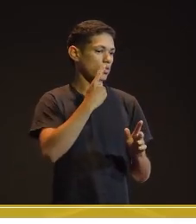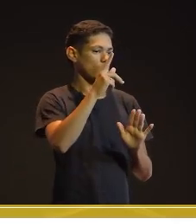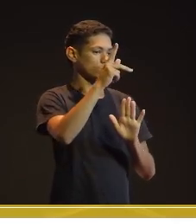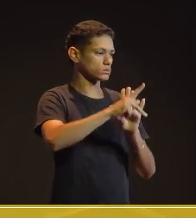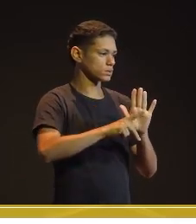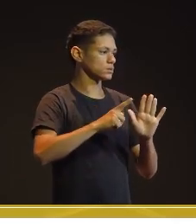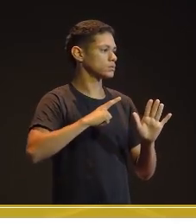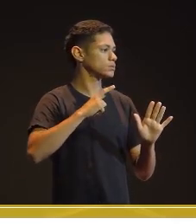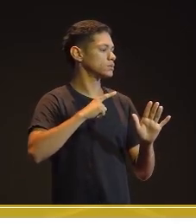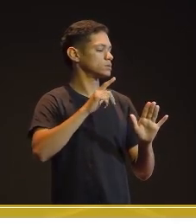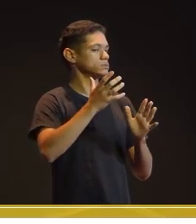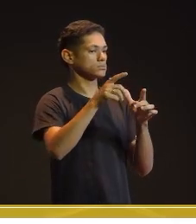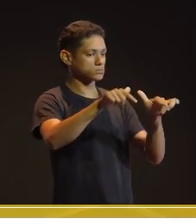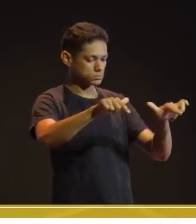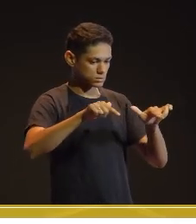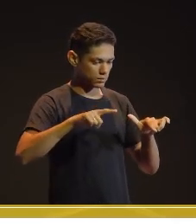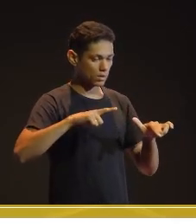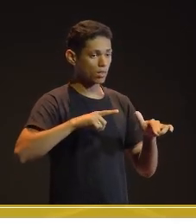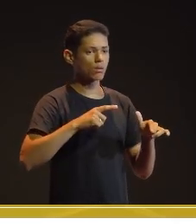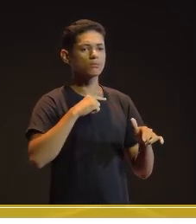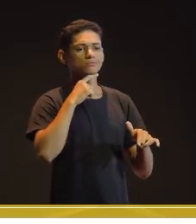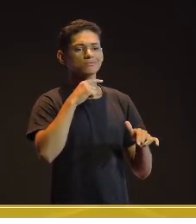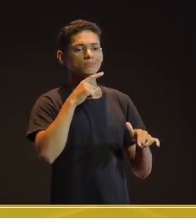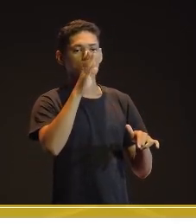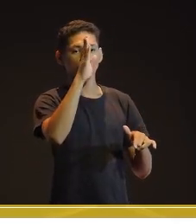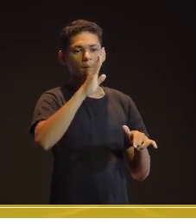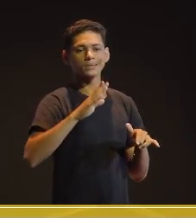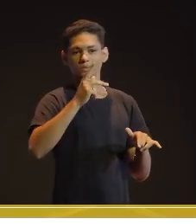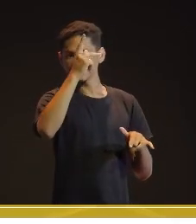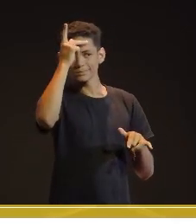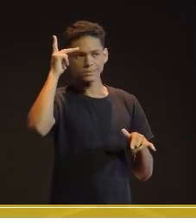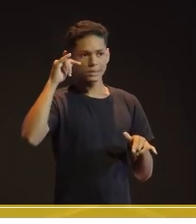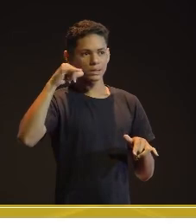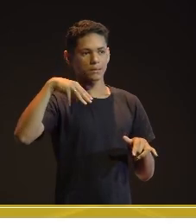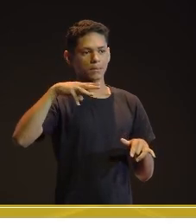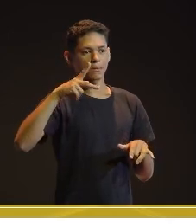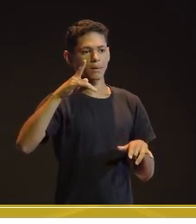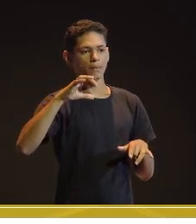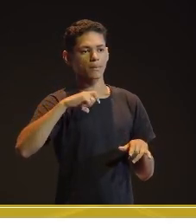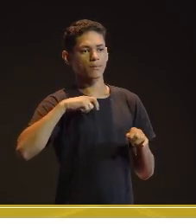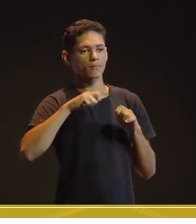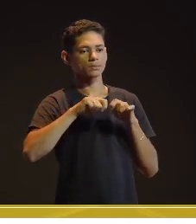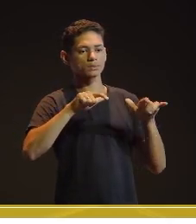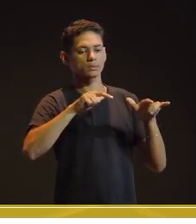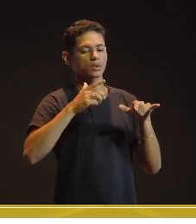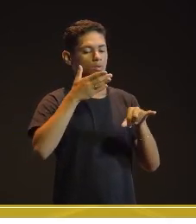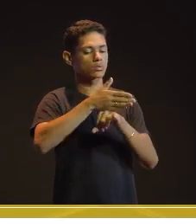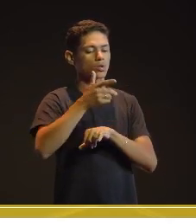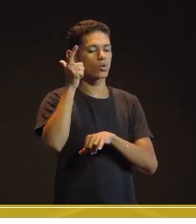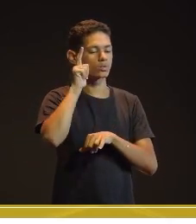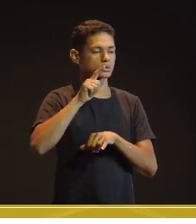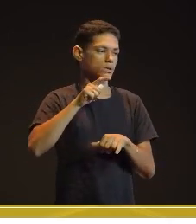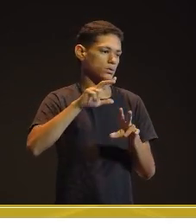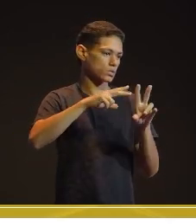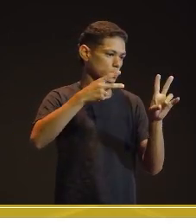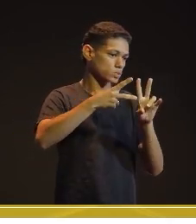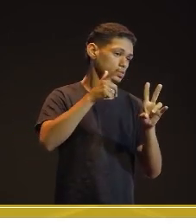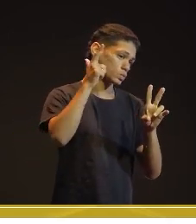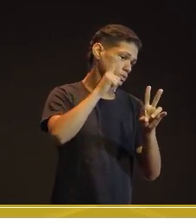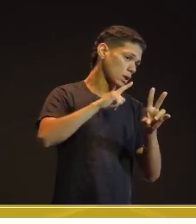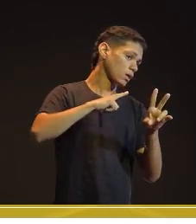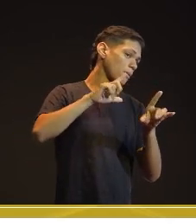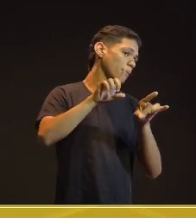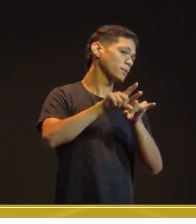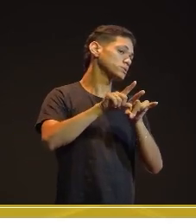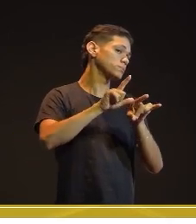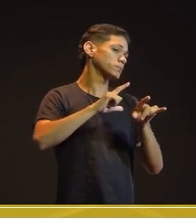de certificação questionável no Brasil, o Inmetro faz o trabalho que ele consegue, dentro dos recursos que ele consegue, mas a gente tem uma